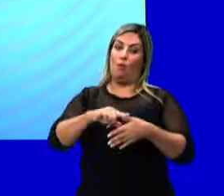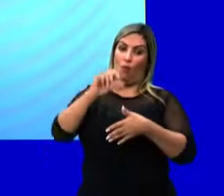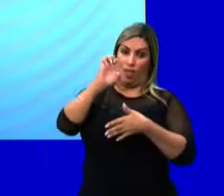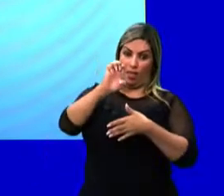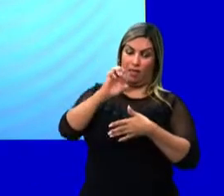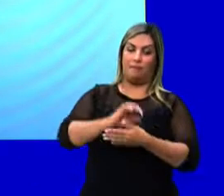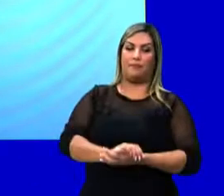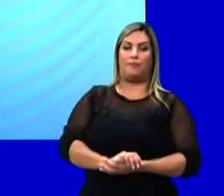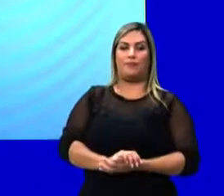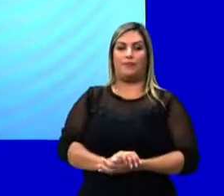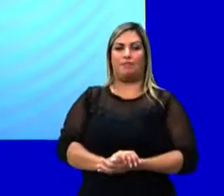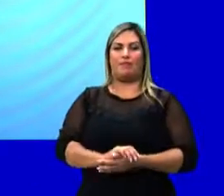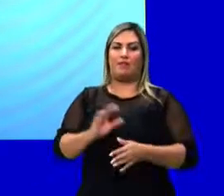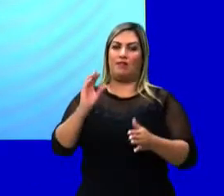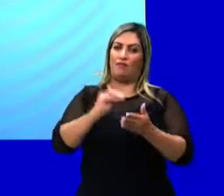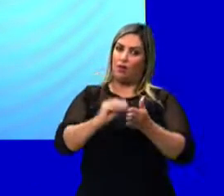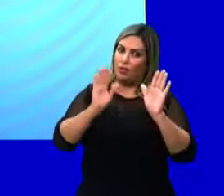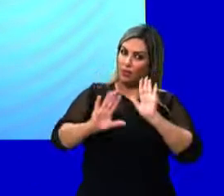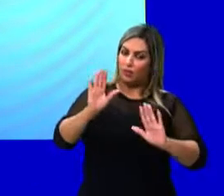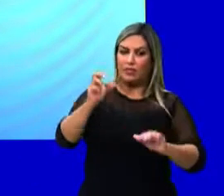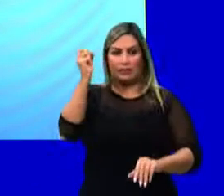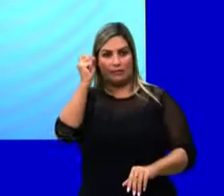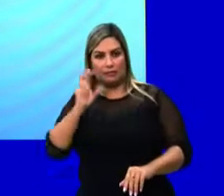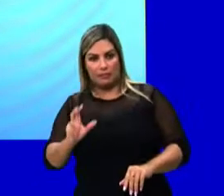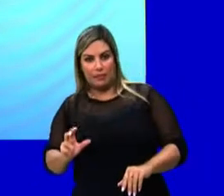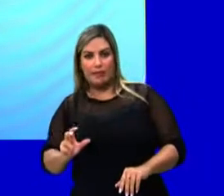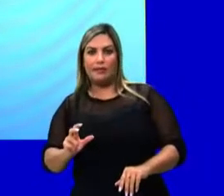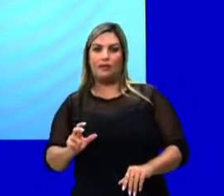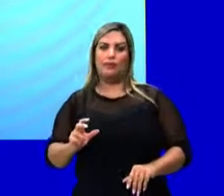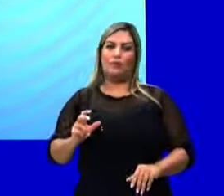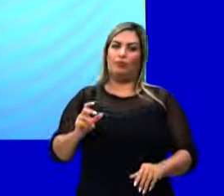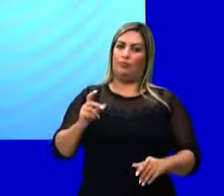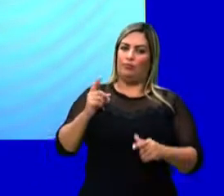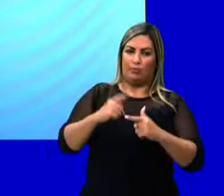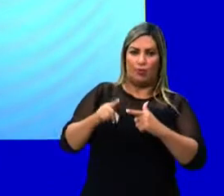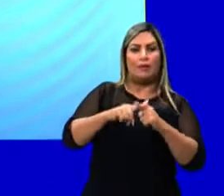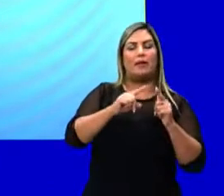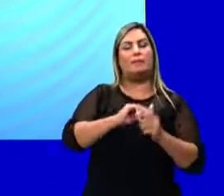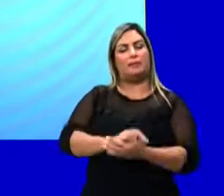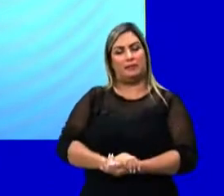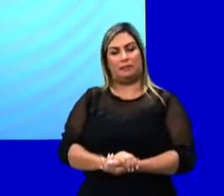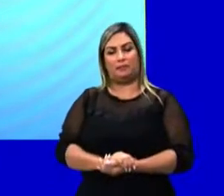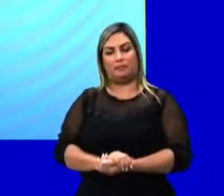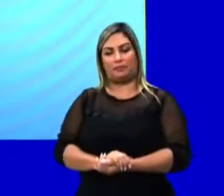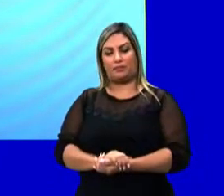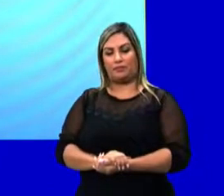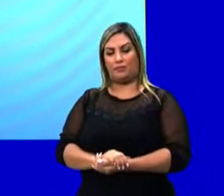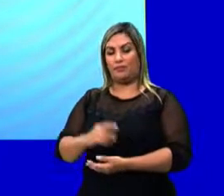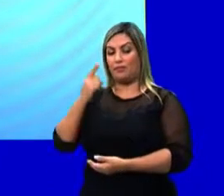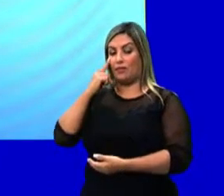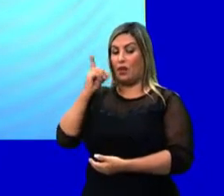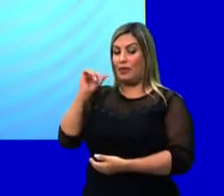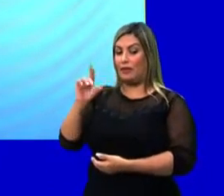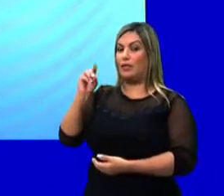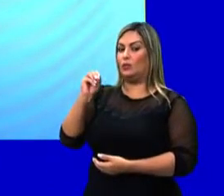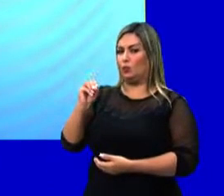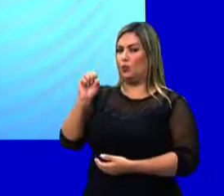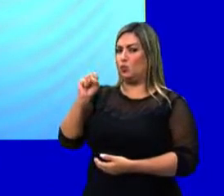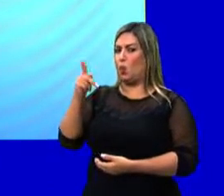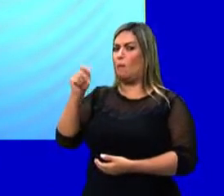E, descuidando, esperto, obstruírem-se. Então, quando nós falamos dando